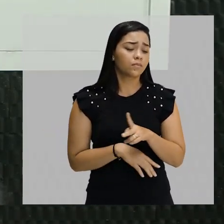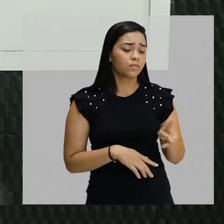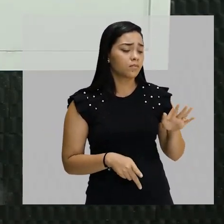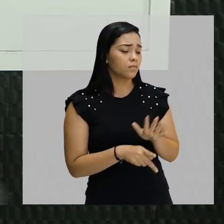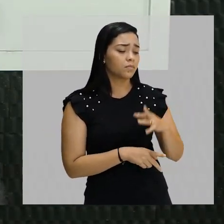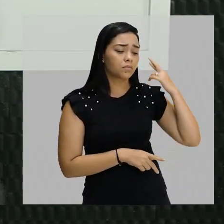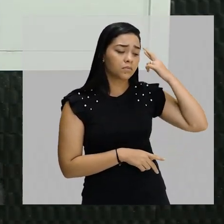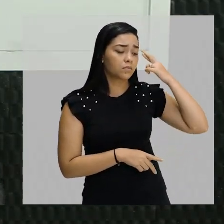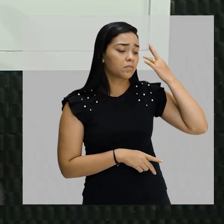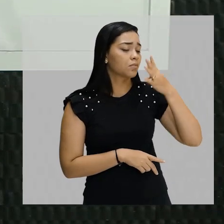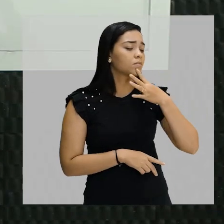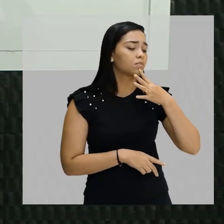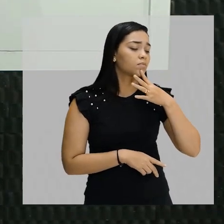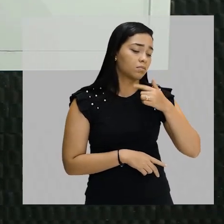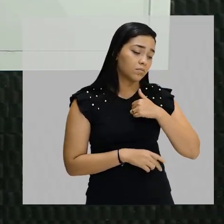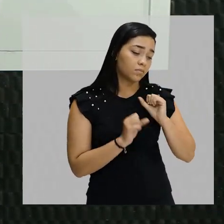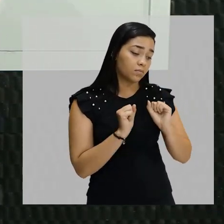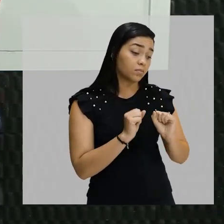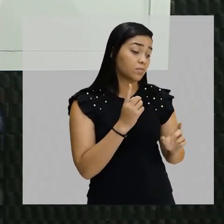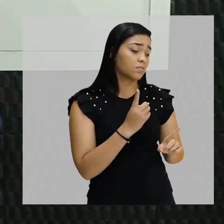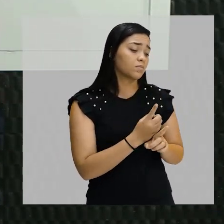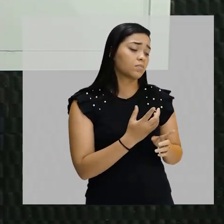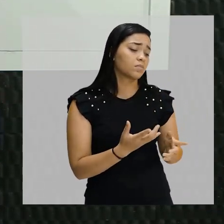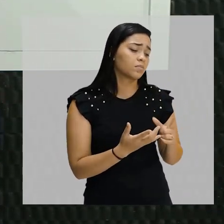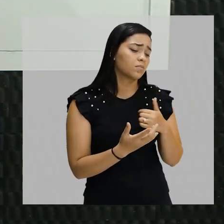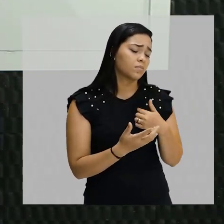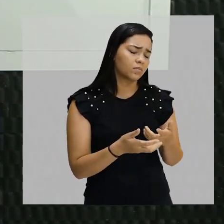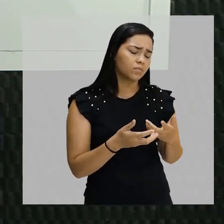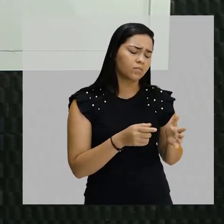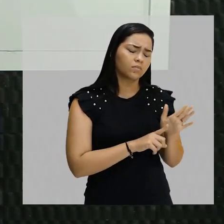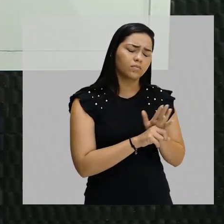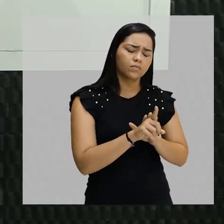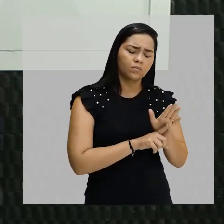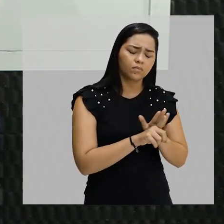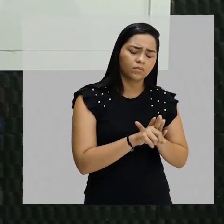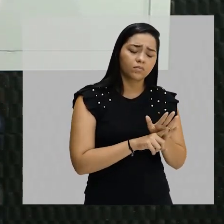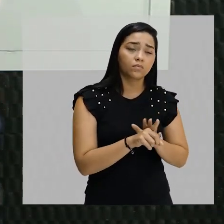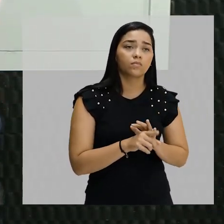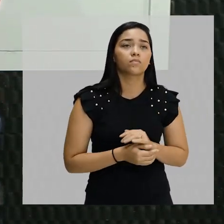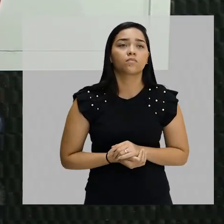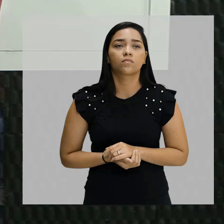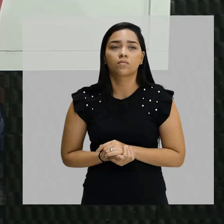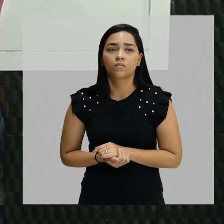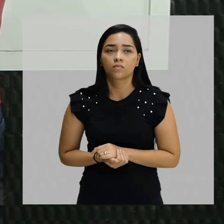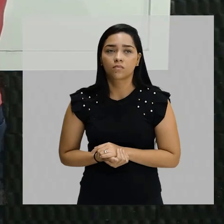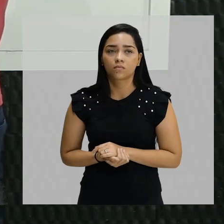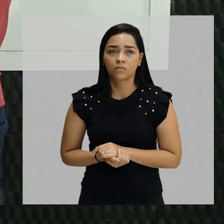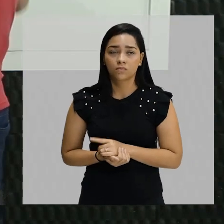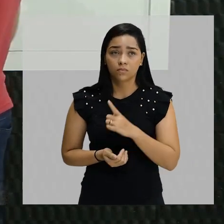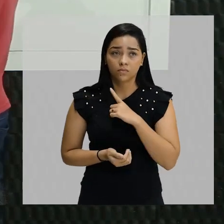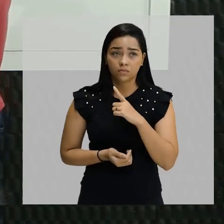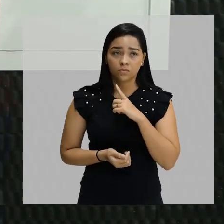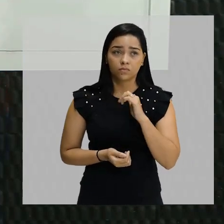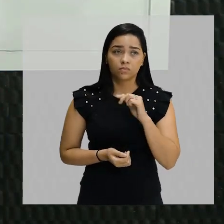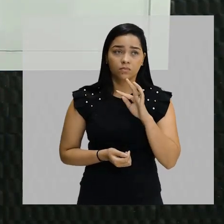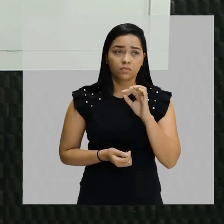racionalistas bem conhecidos que eu posso encontrar eu queria pesquisar Fantástico isso tá mostrando autonomia